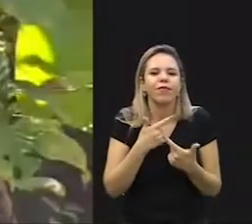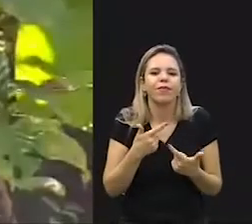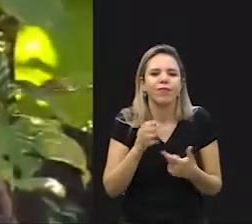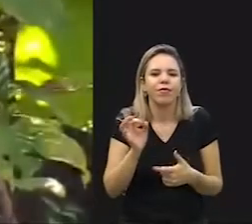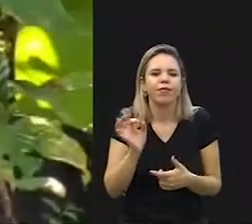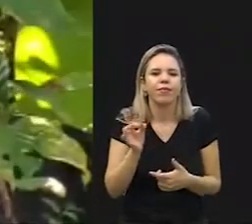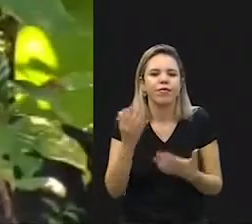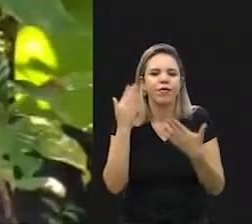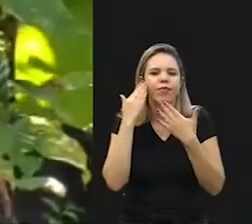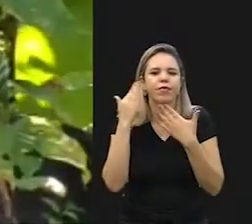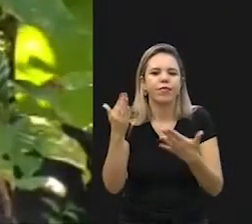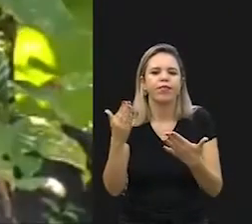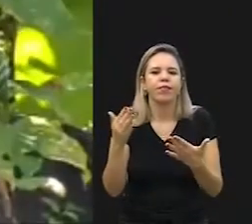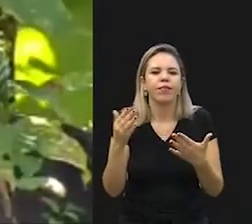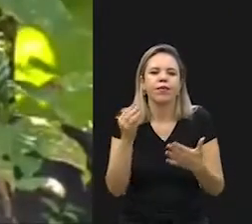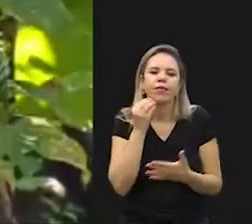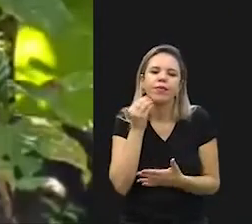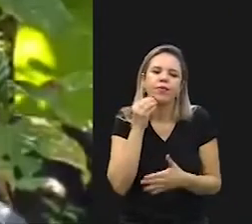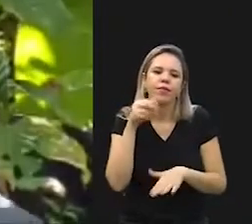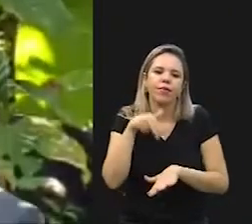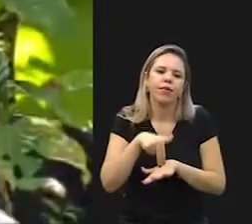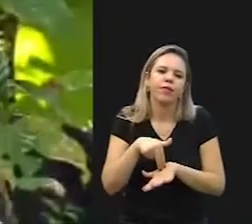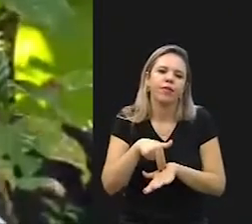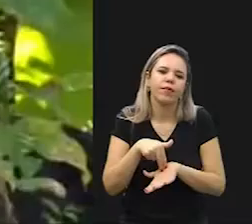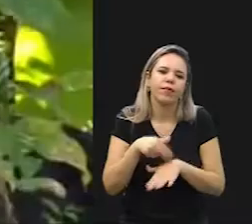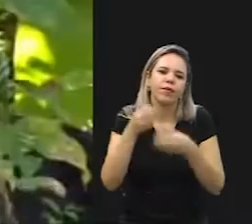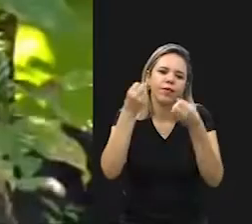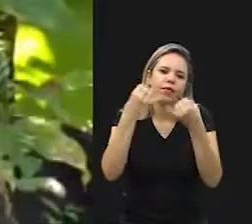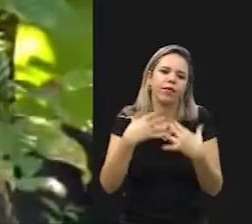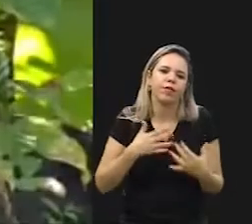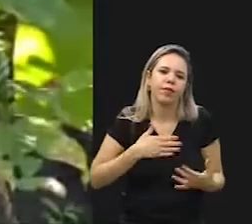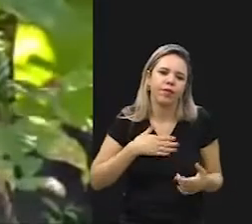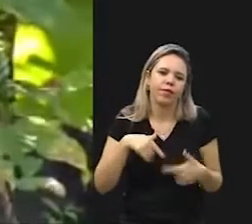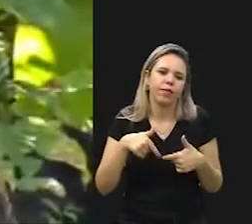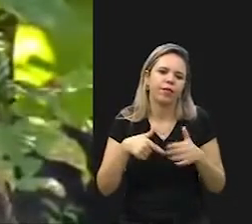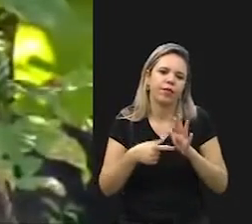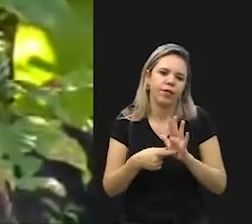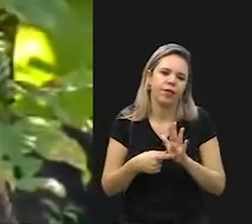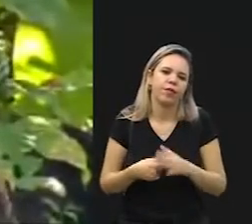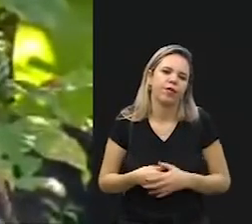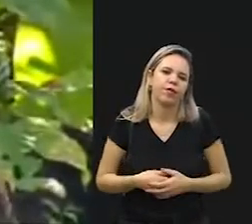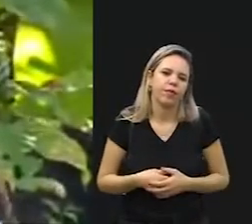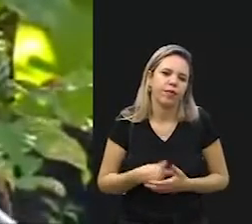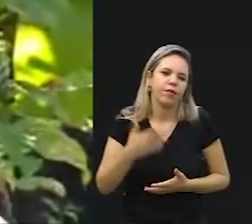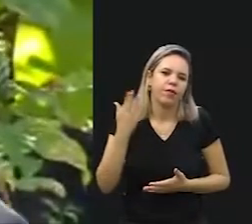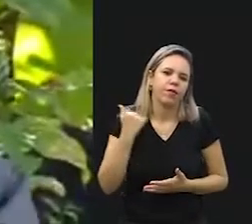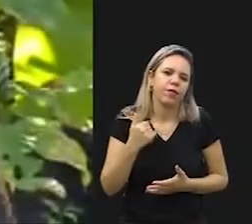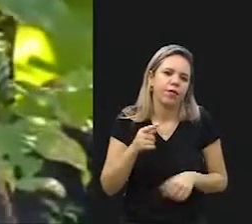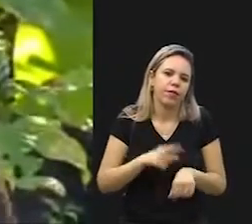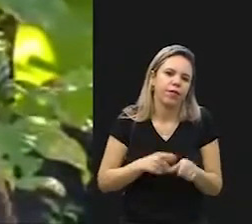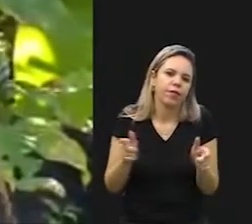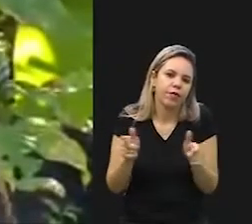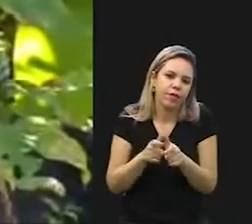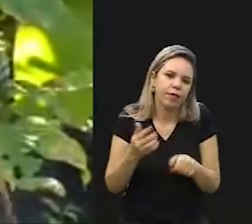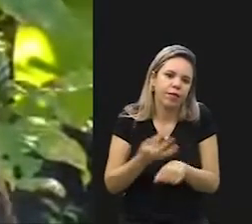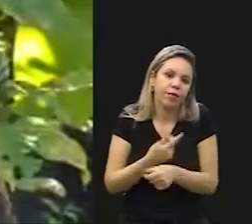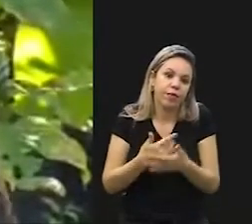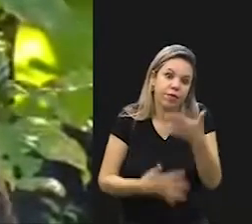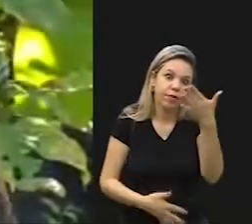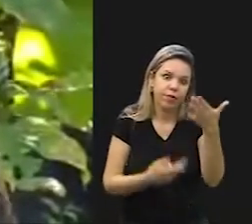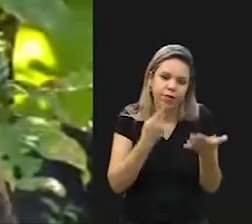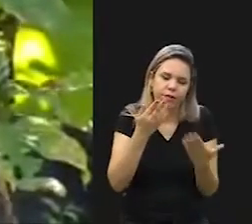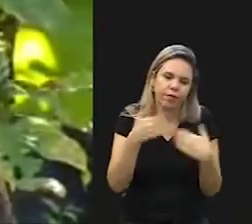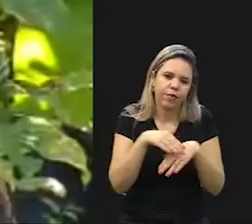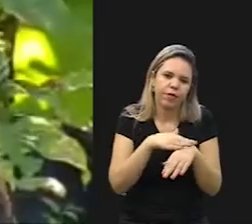Com certeza. Muito obrigado pelo espaço, pela oportunidade de contar um pouco mais do meu trabalho. Eu sei que o tempo é curto e tem muita coisa para a